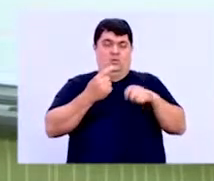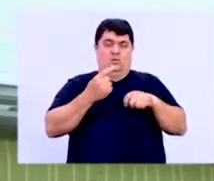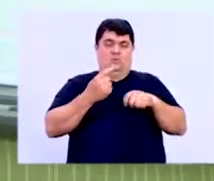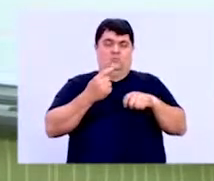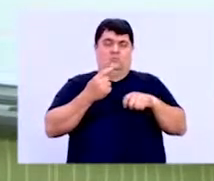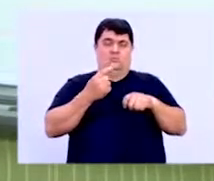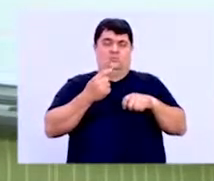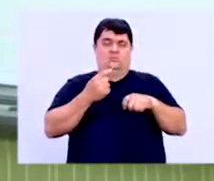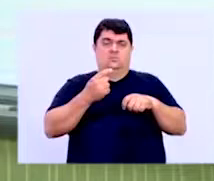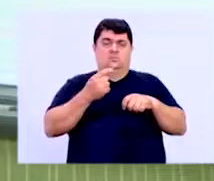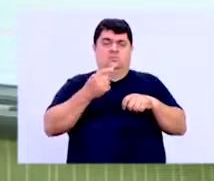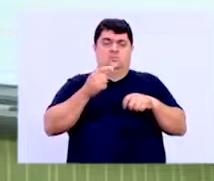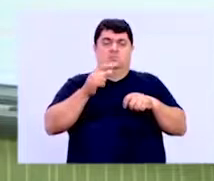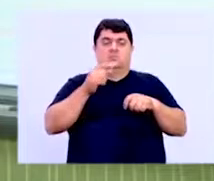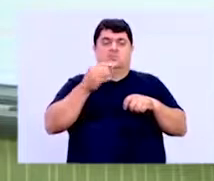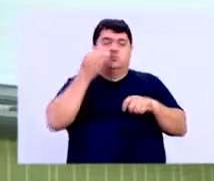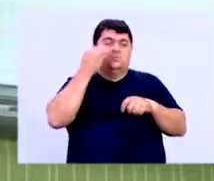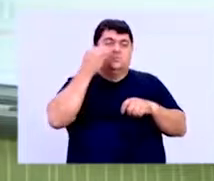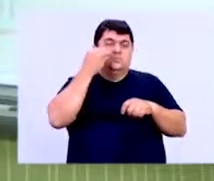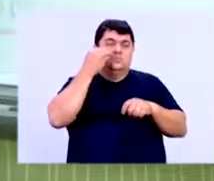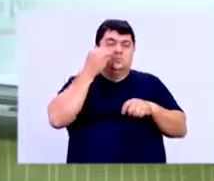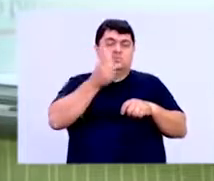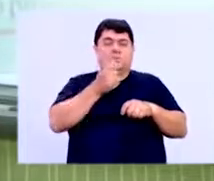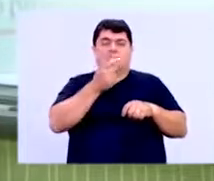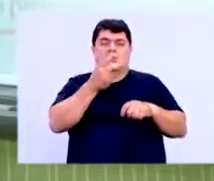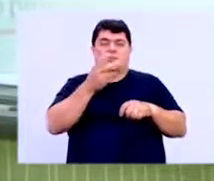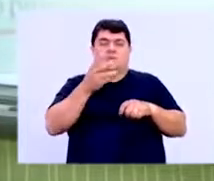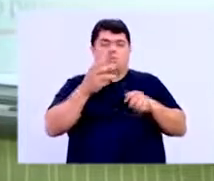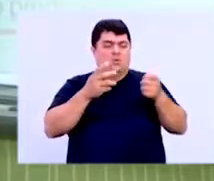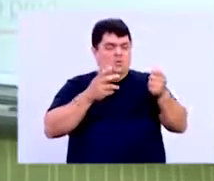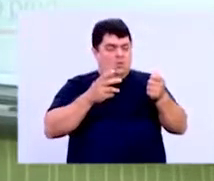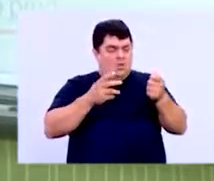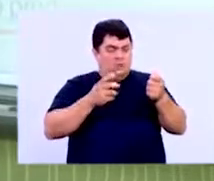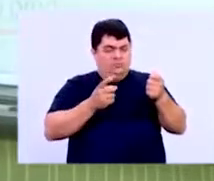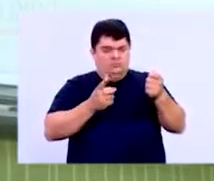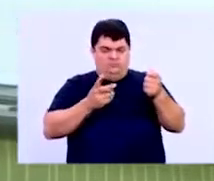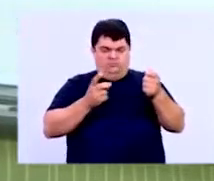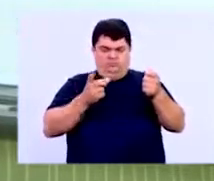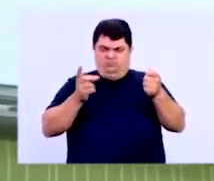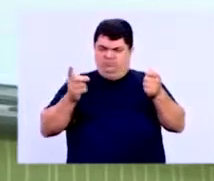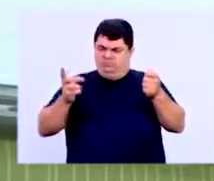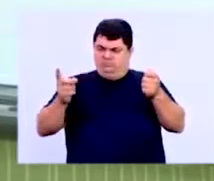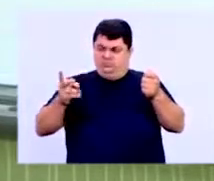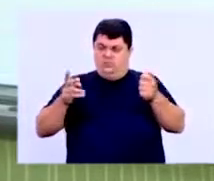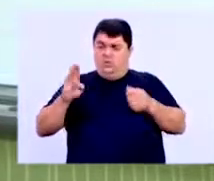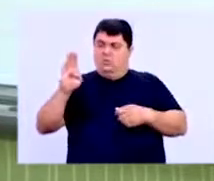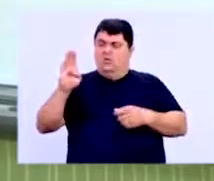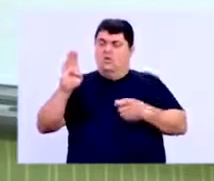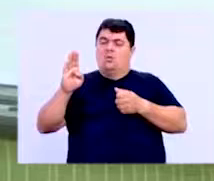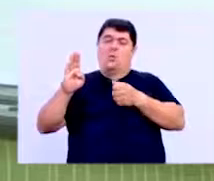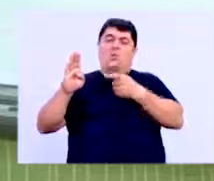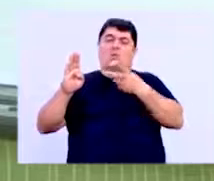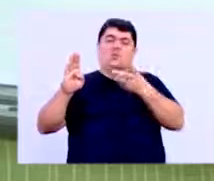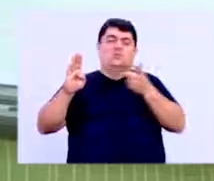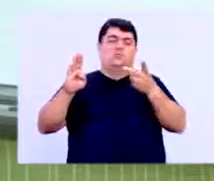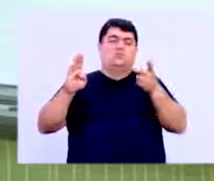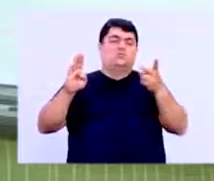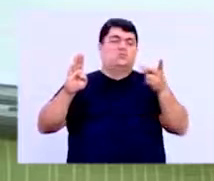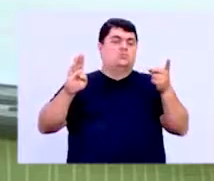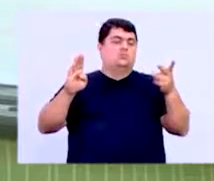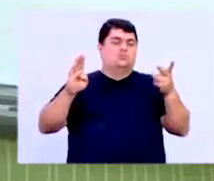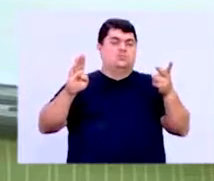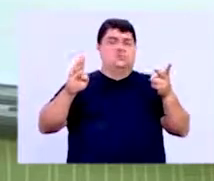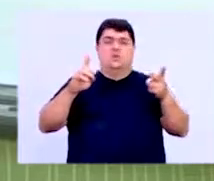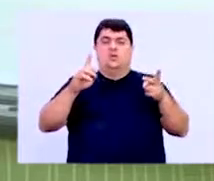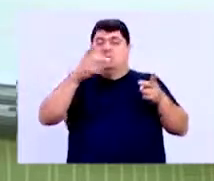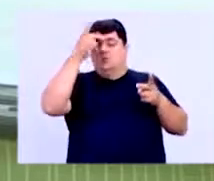faremos? Faremos a verificação de quanto aquele produto A pode ser vendido no mercado e quanto B. E a aceitação dos produtos,